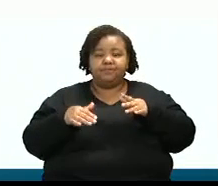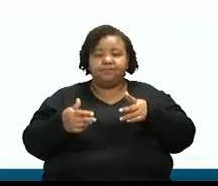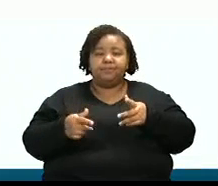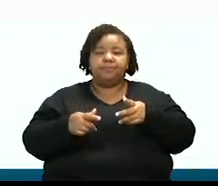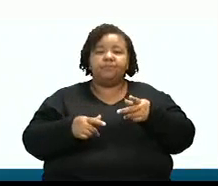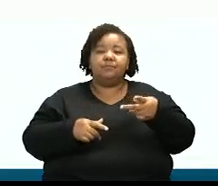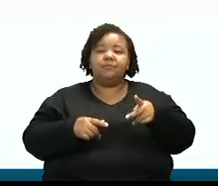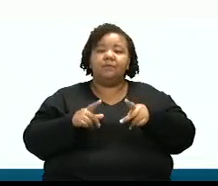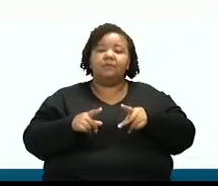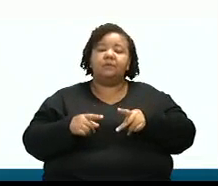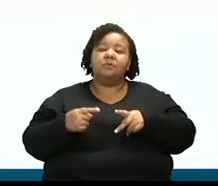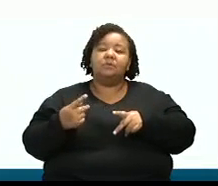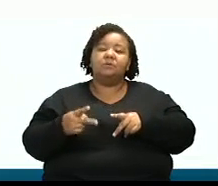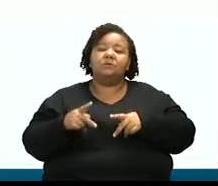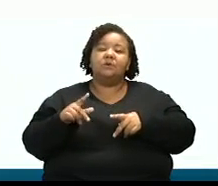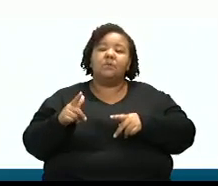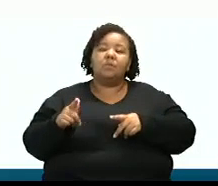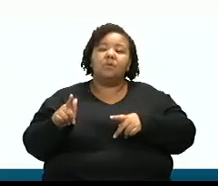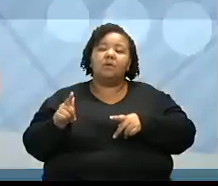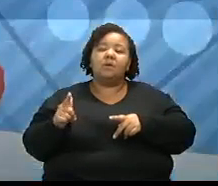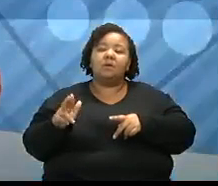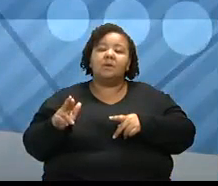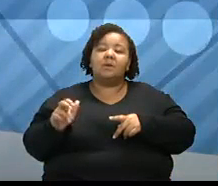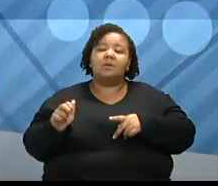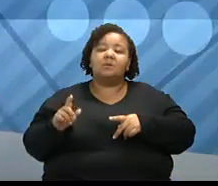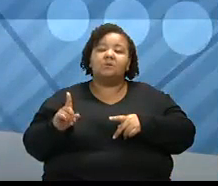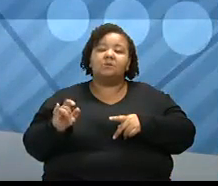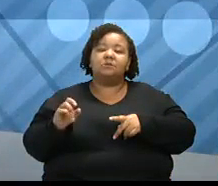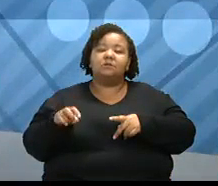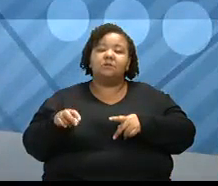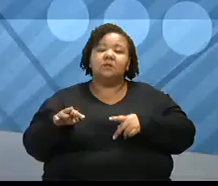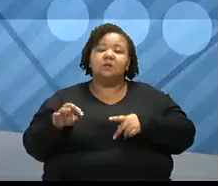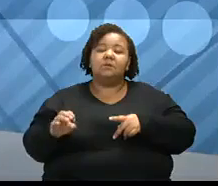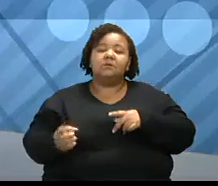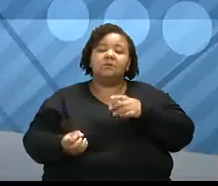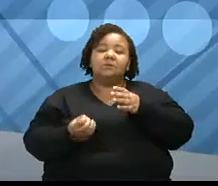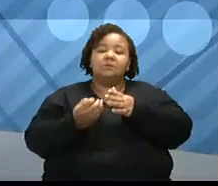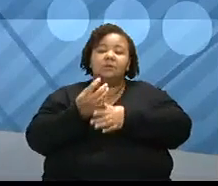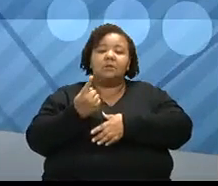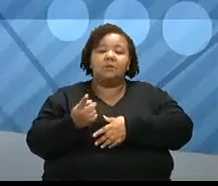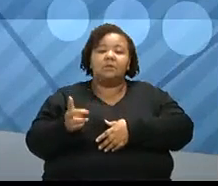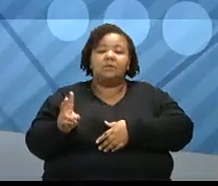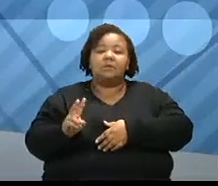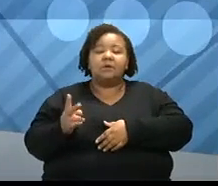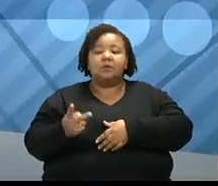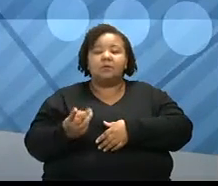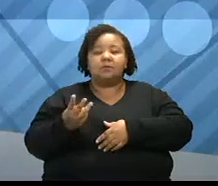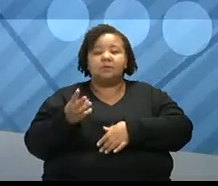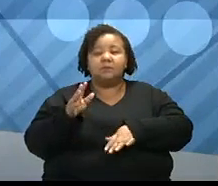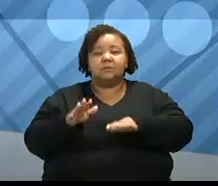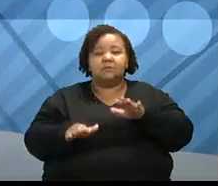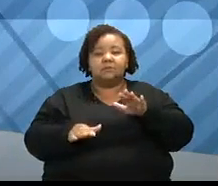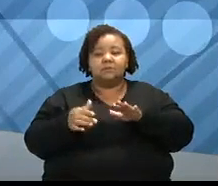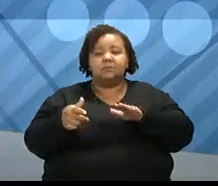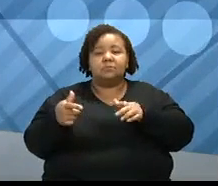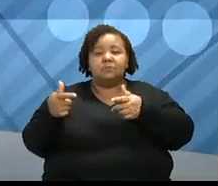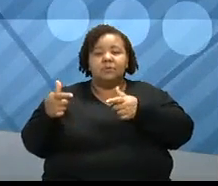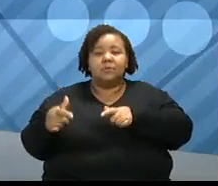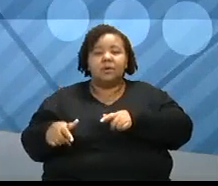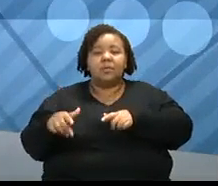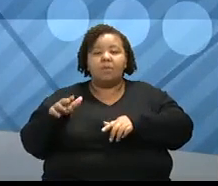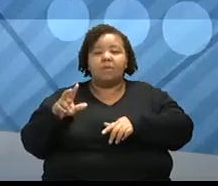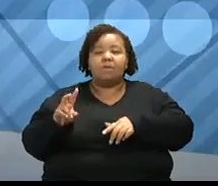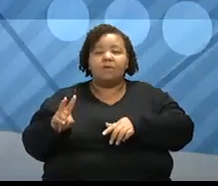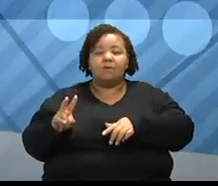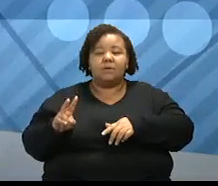3 variáveis, o seu gradiente vai gerar um vetor de 3 variáveis, e com isso ele vai gerar um campo vetorial.